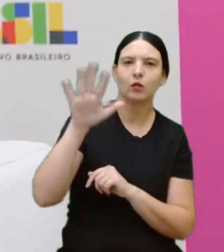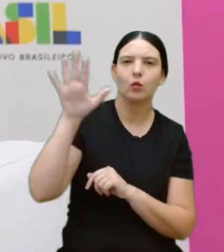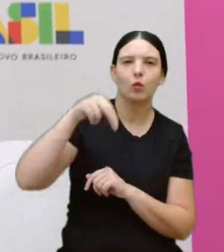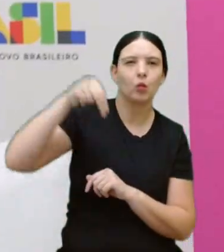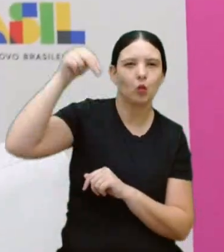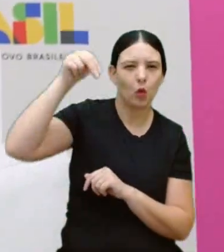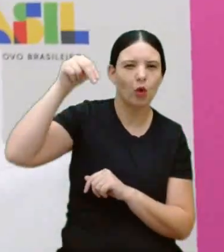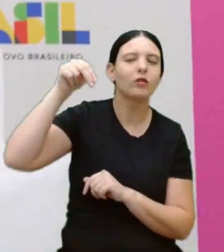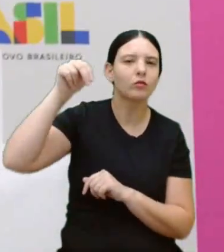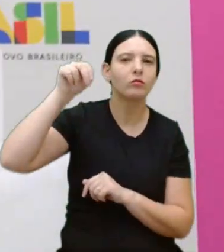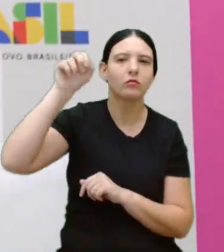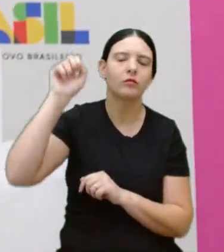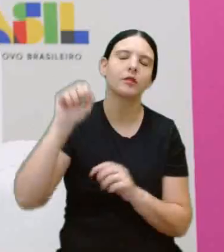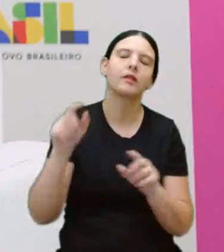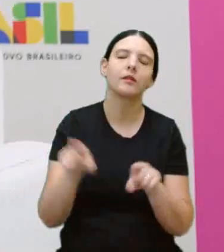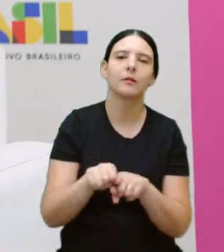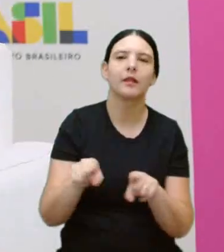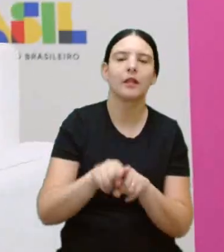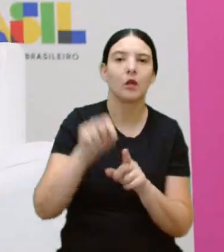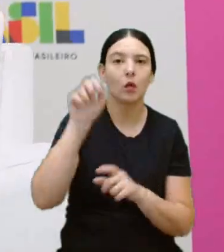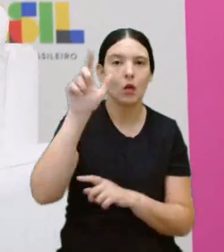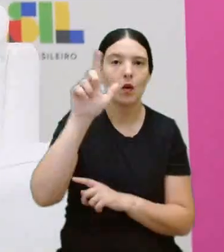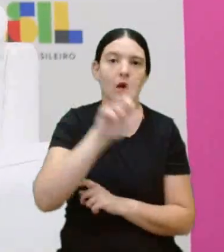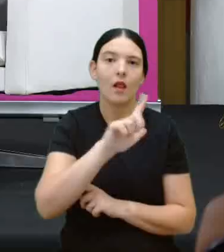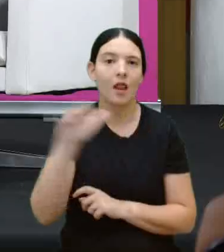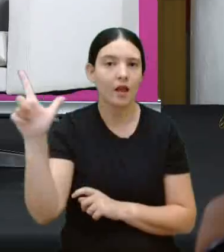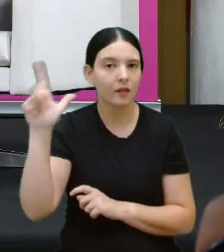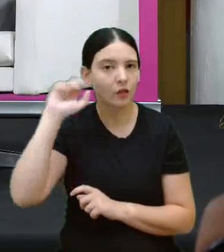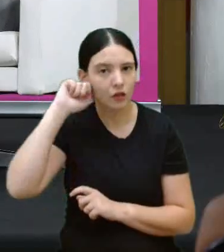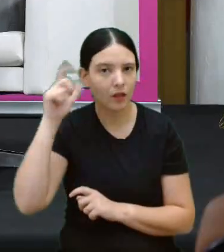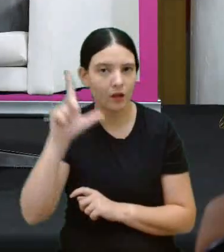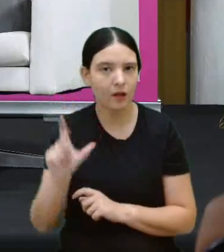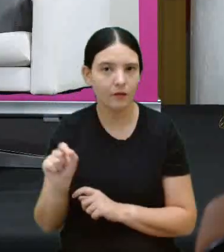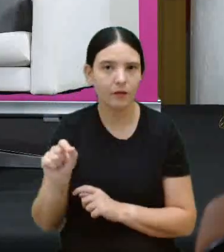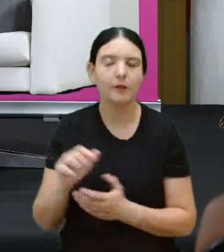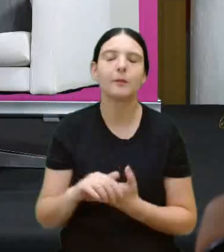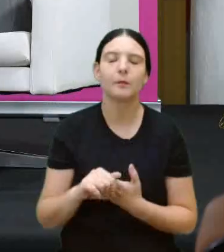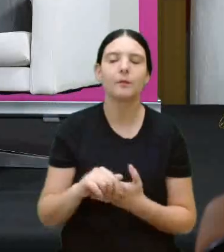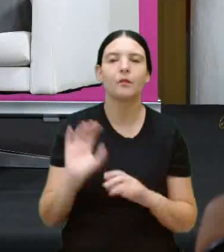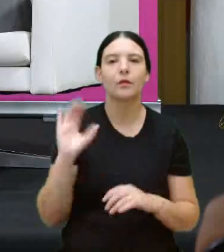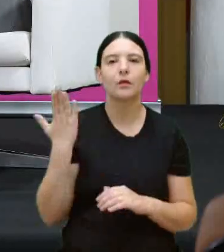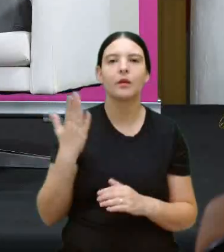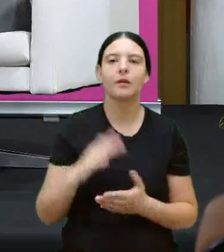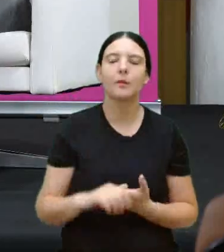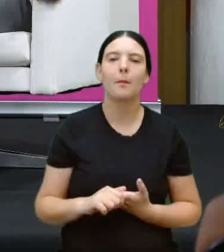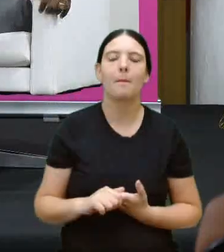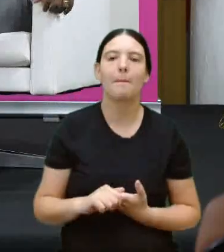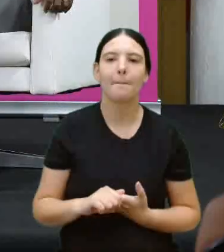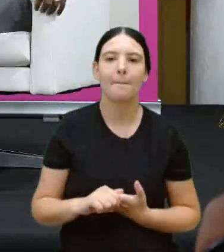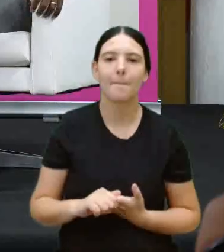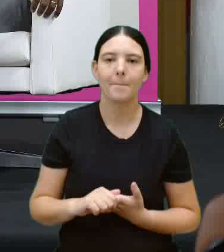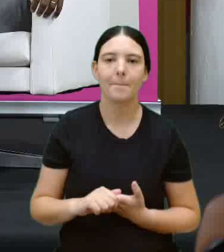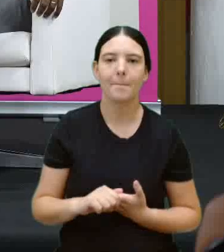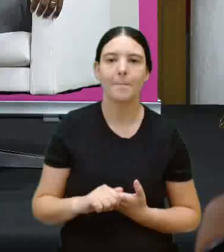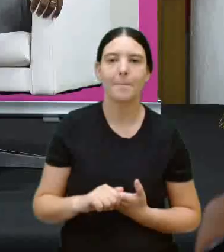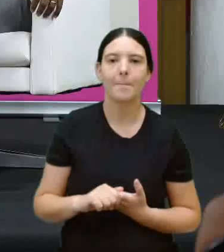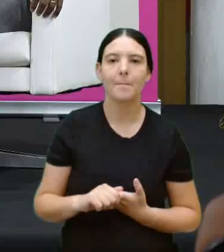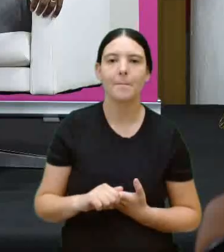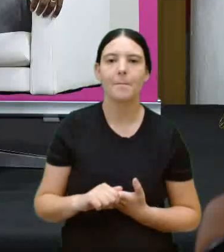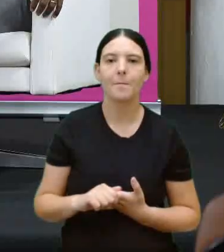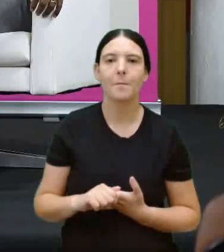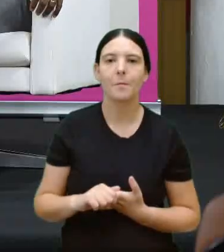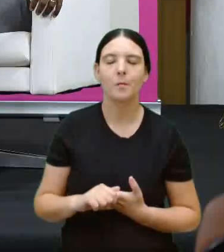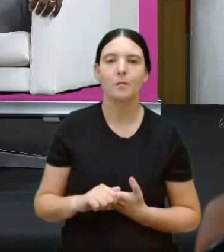africano, tá? Só para localizar o local que isso ocorre, tá bom? O livro está sobre uma mesinha ao centro. Estando aqui no